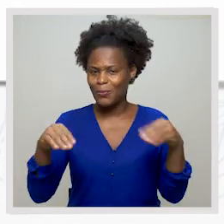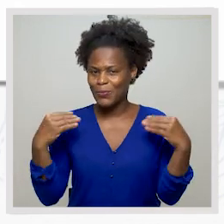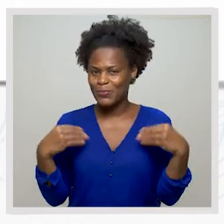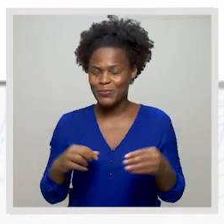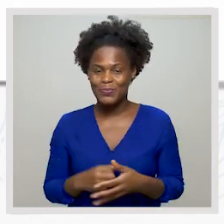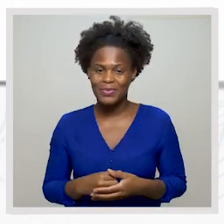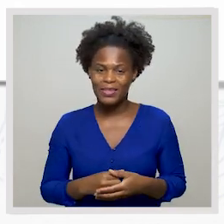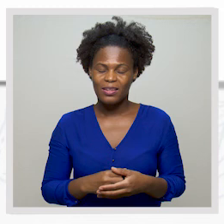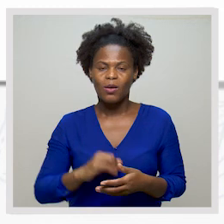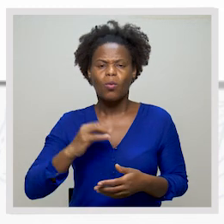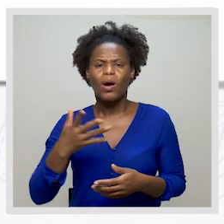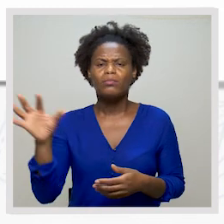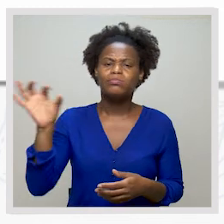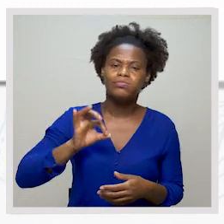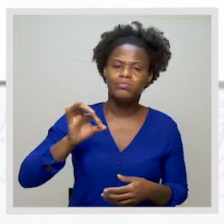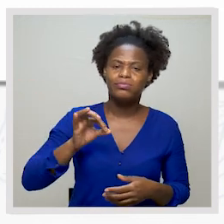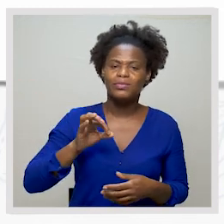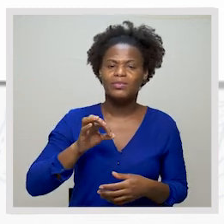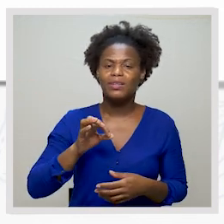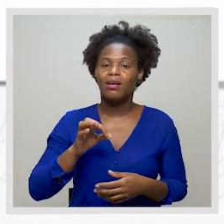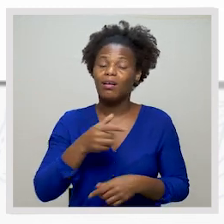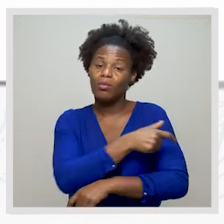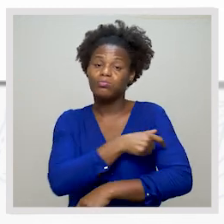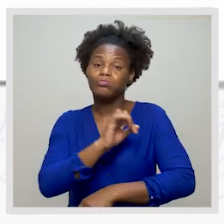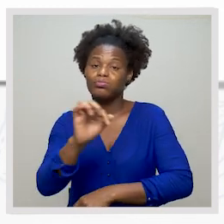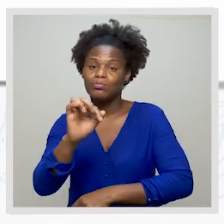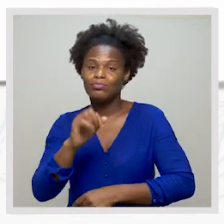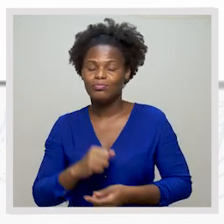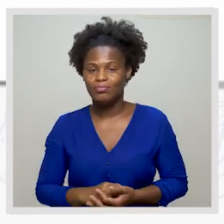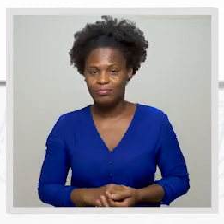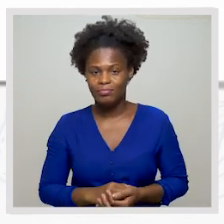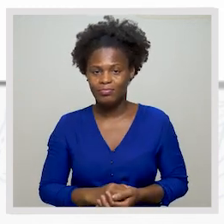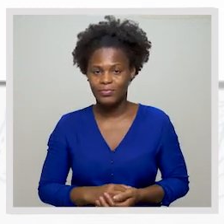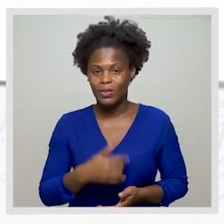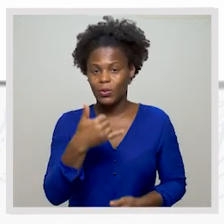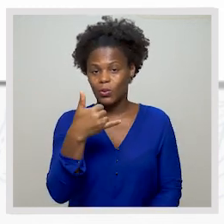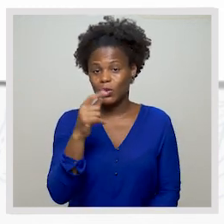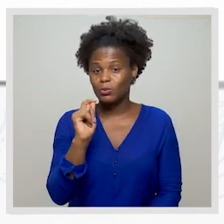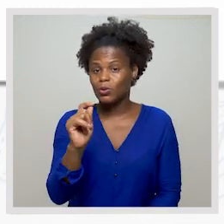treino? Qual a percentagem correspondente?